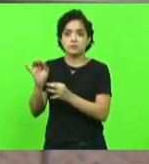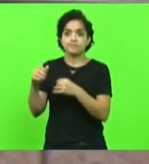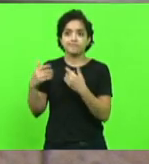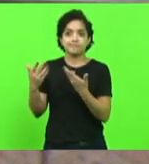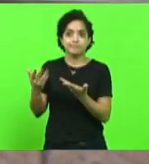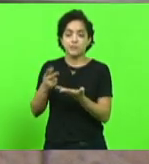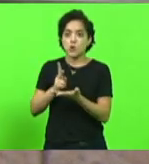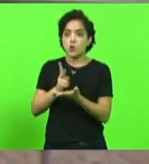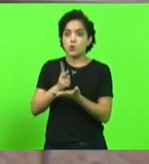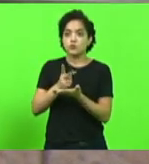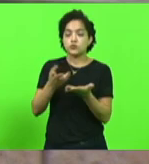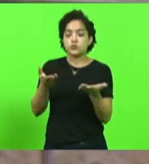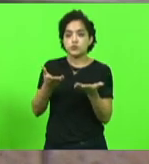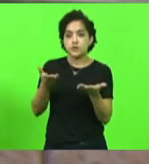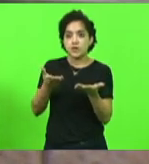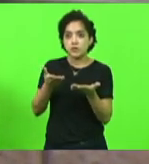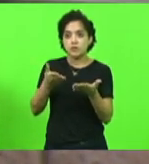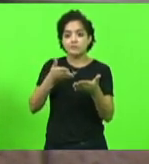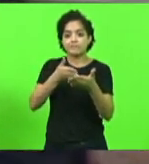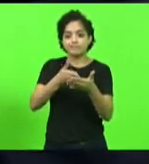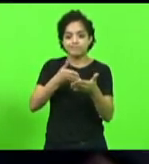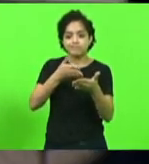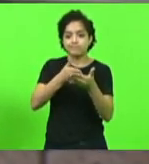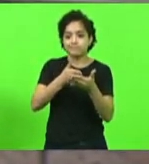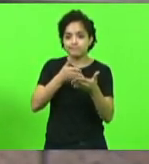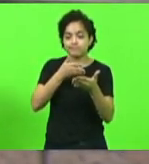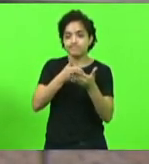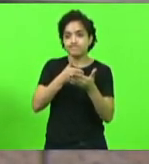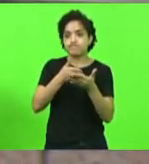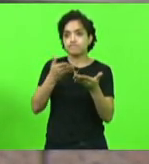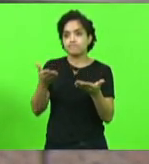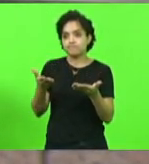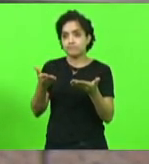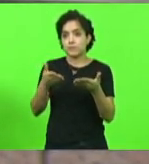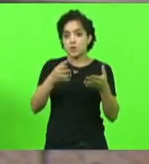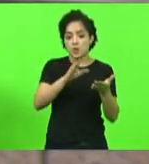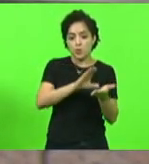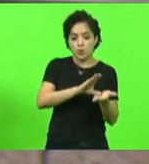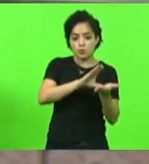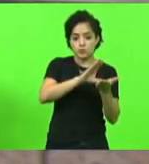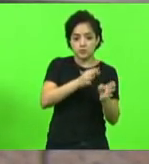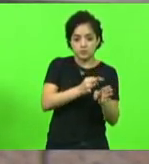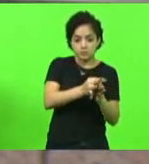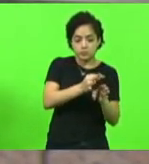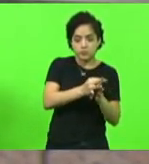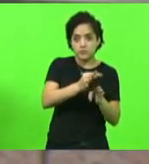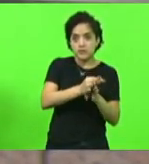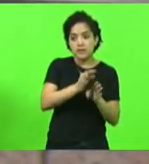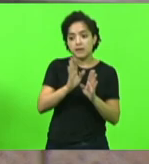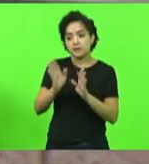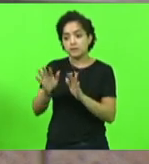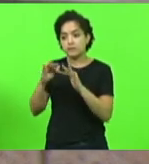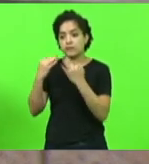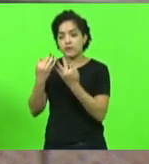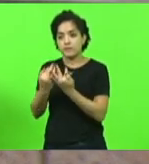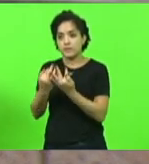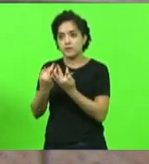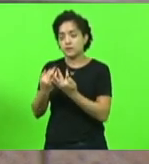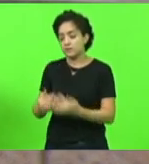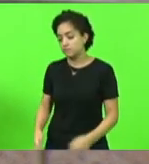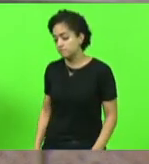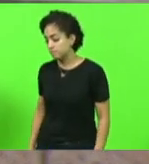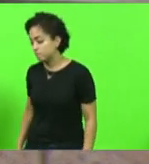continuemos travando essa guerra entre conselhos tutelares e famílias que nem sempre